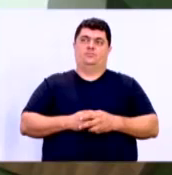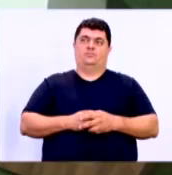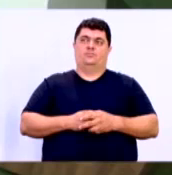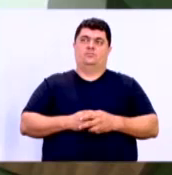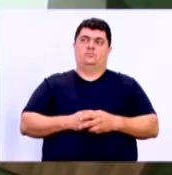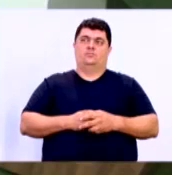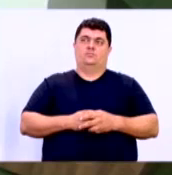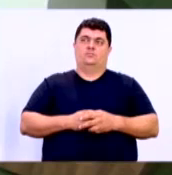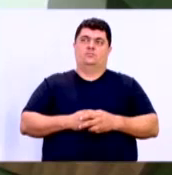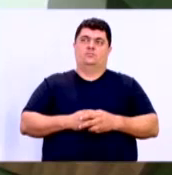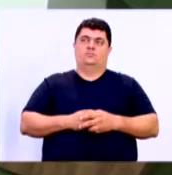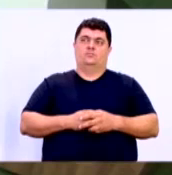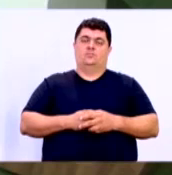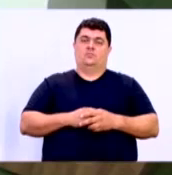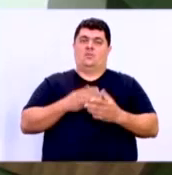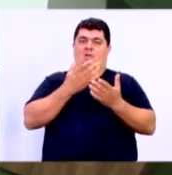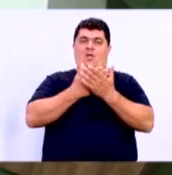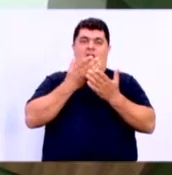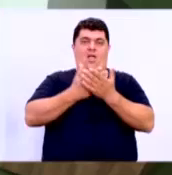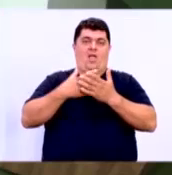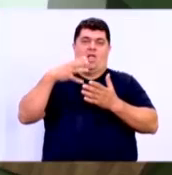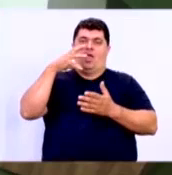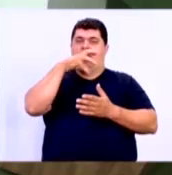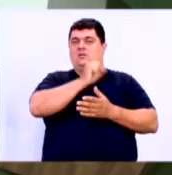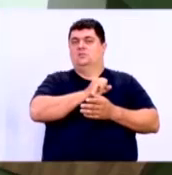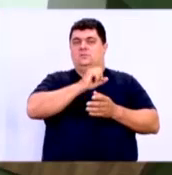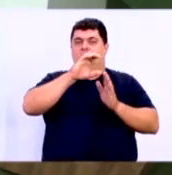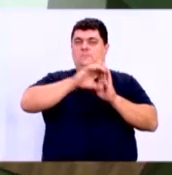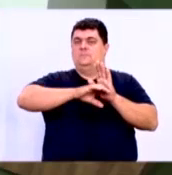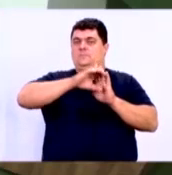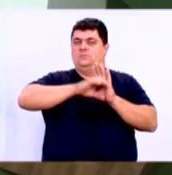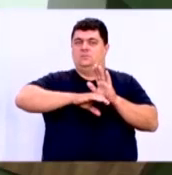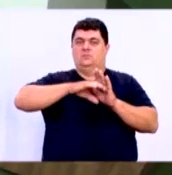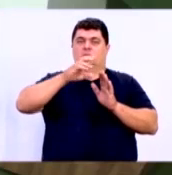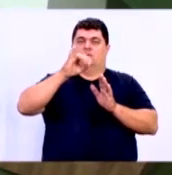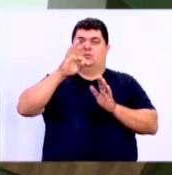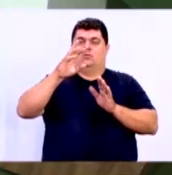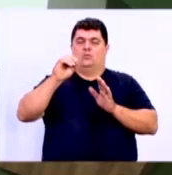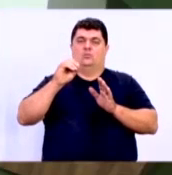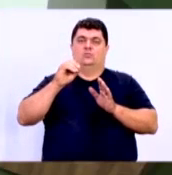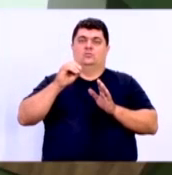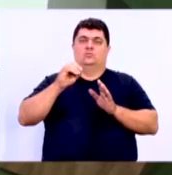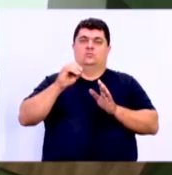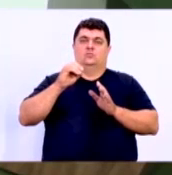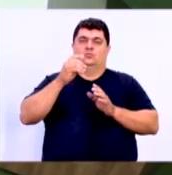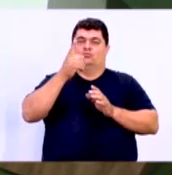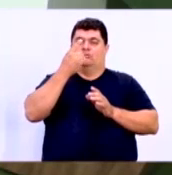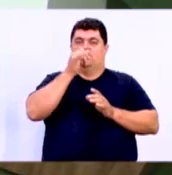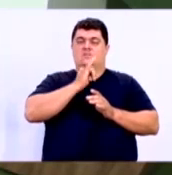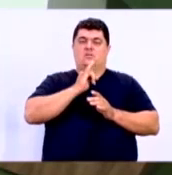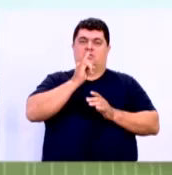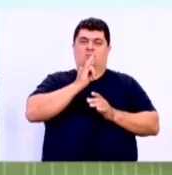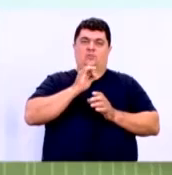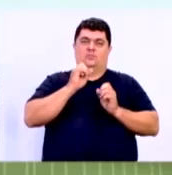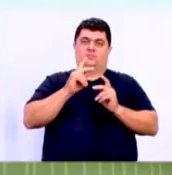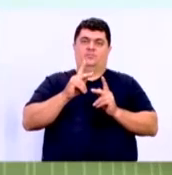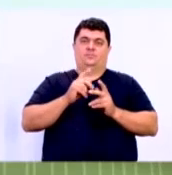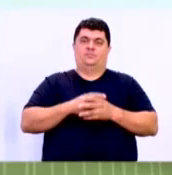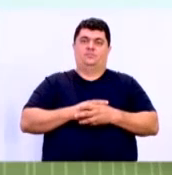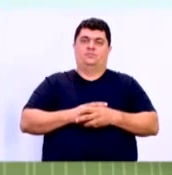Obrigado, professor. O professor deu uma aula de conceitos aí de custo e despesa num único exemplo. Então é isso aí,